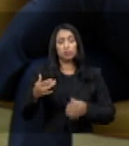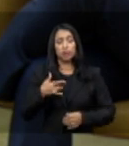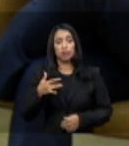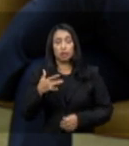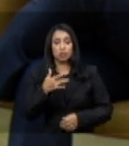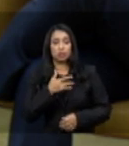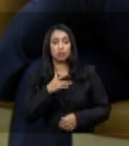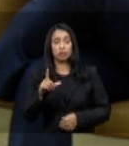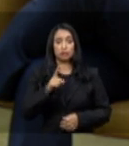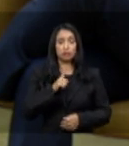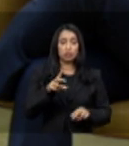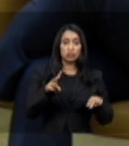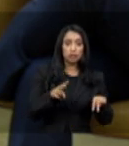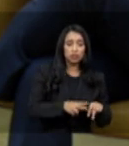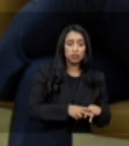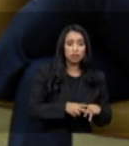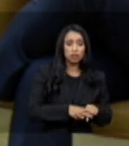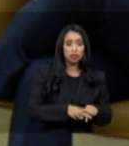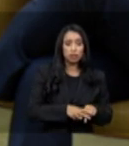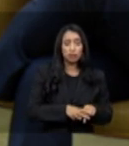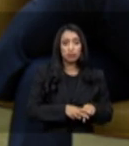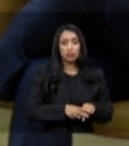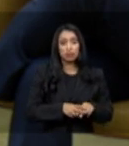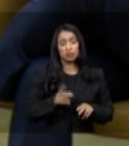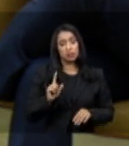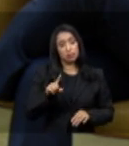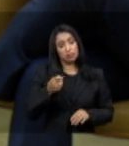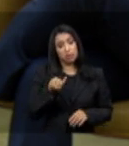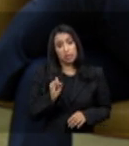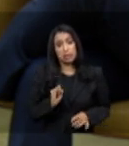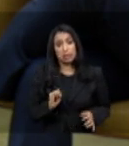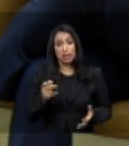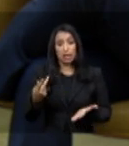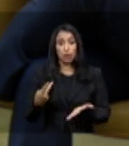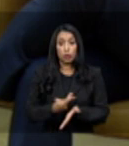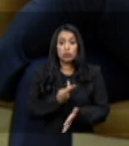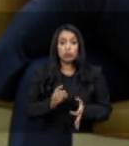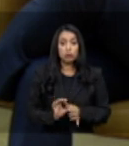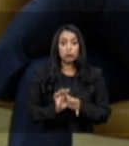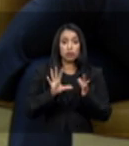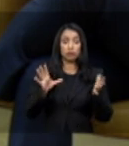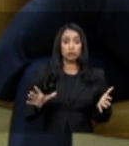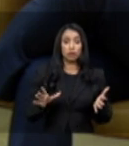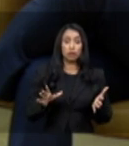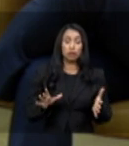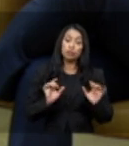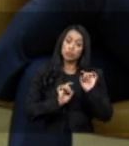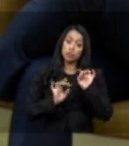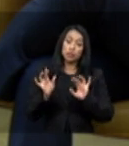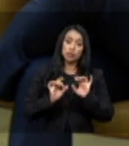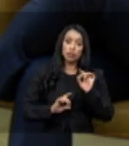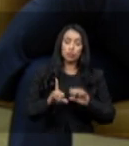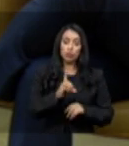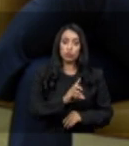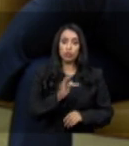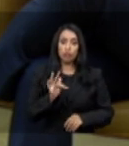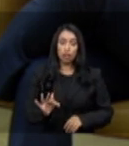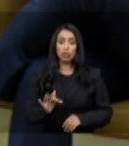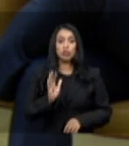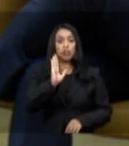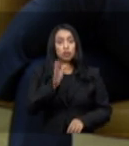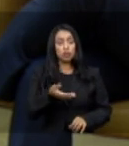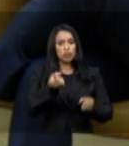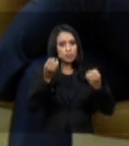enfrentaram esses presos caso vem assessor especialmente do distrito federal eu narrei a vossas excelências anteriormente